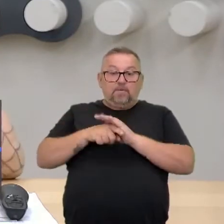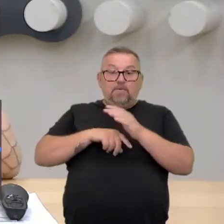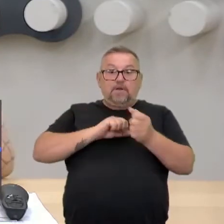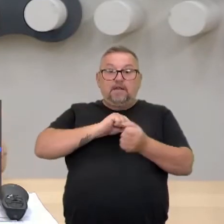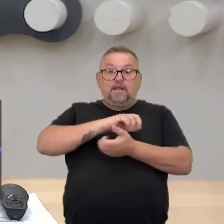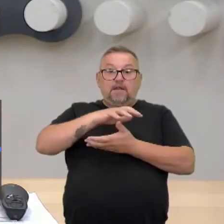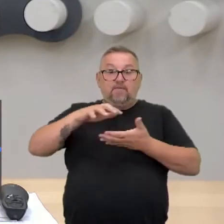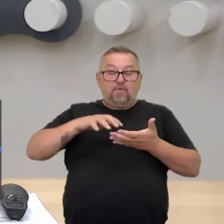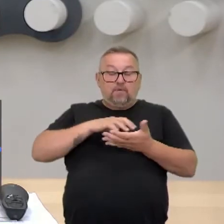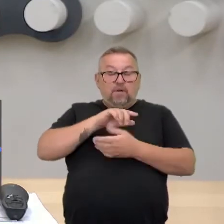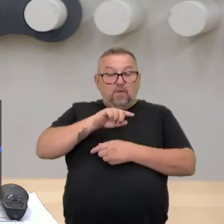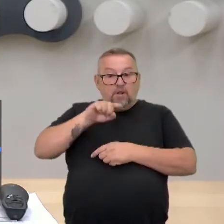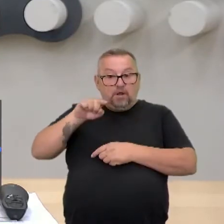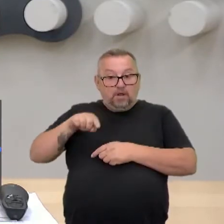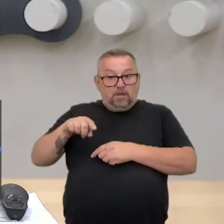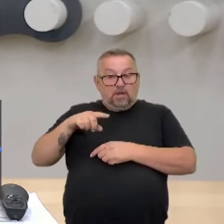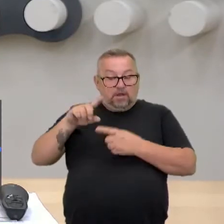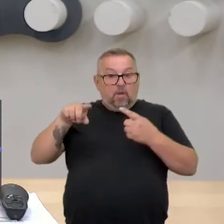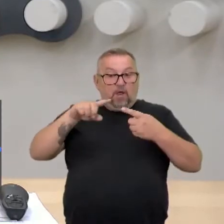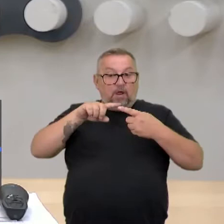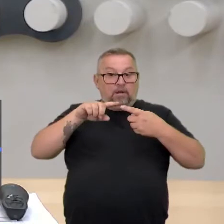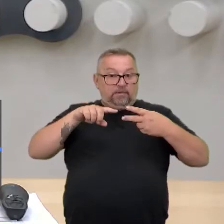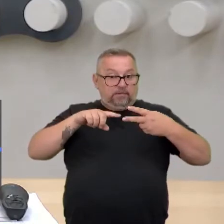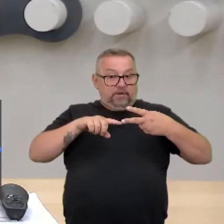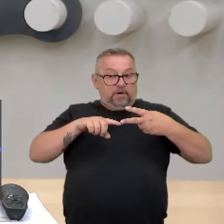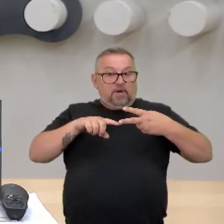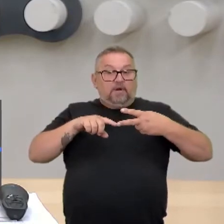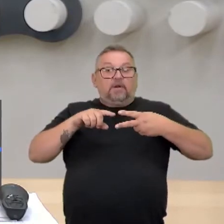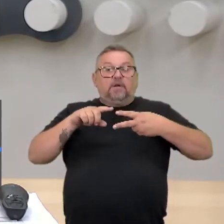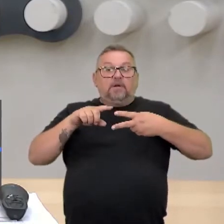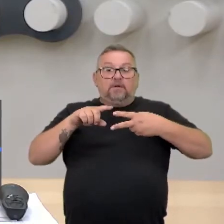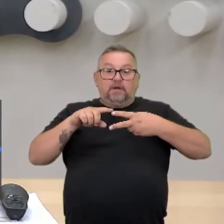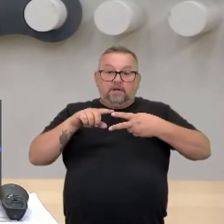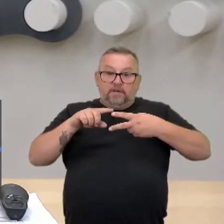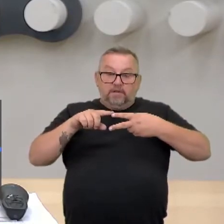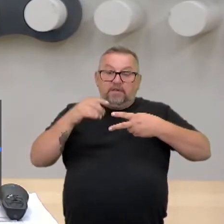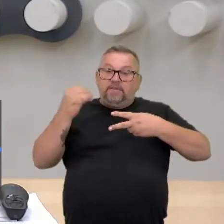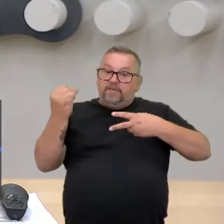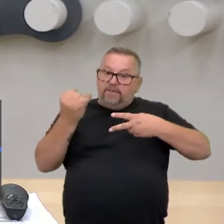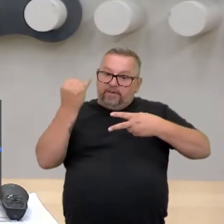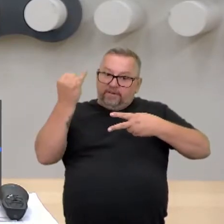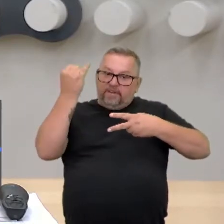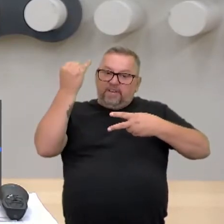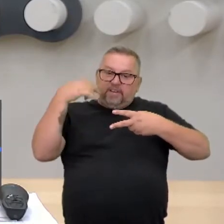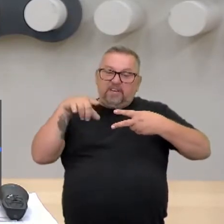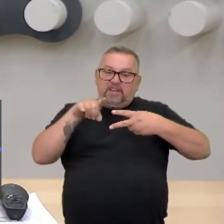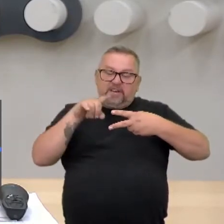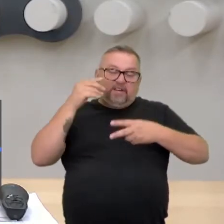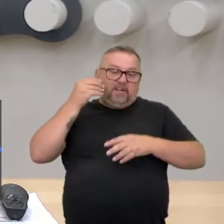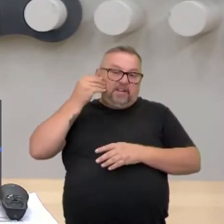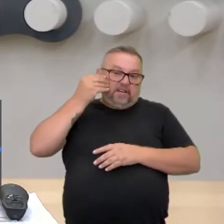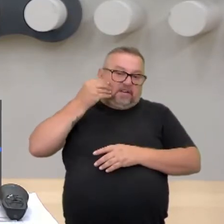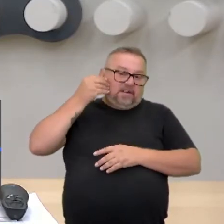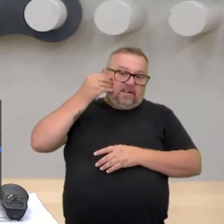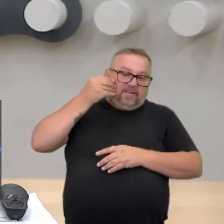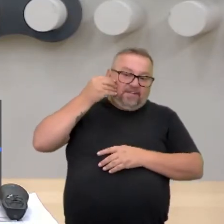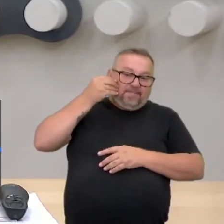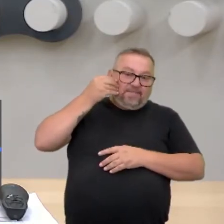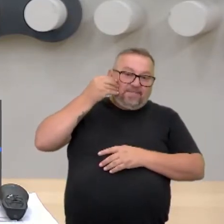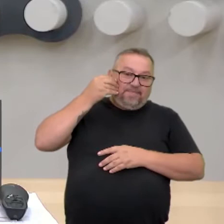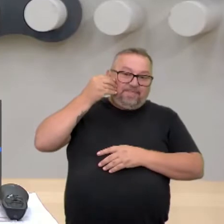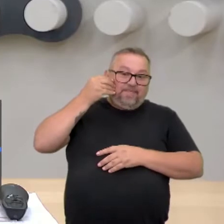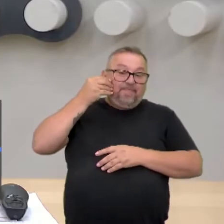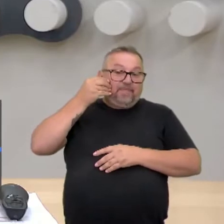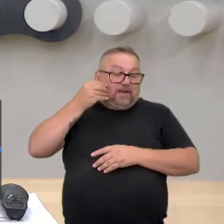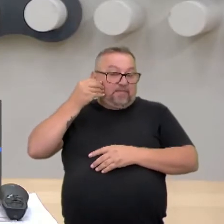são fundamentalmente dois o primeiro a importância da experiência Tá